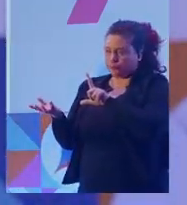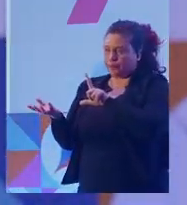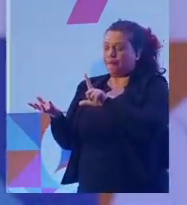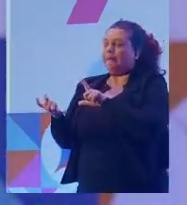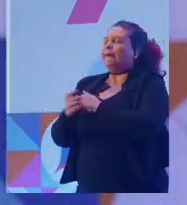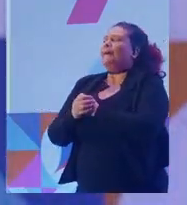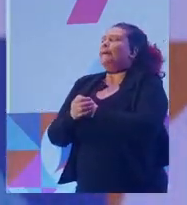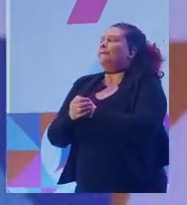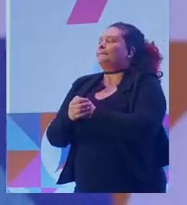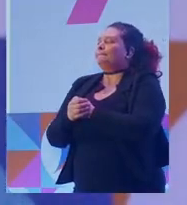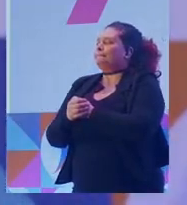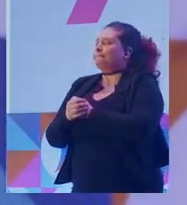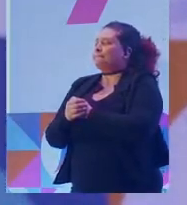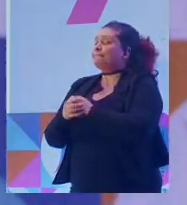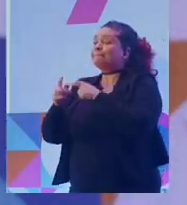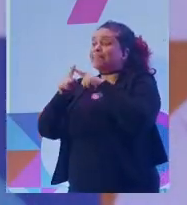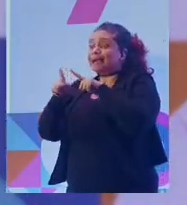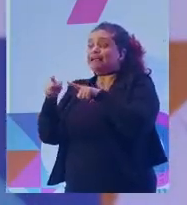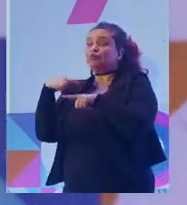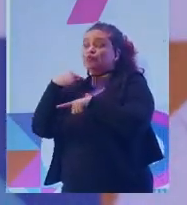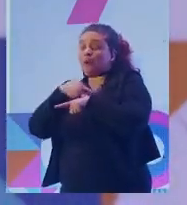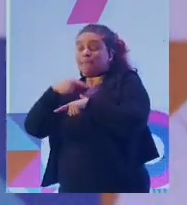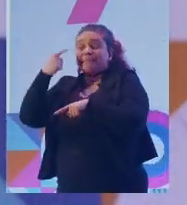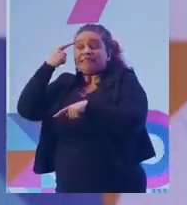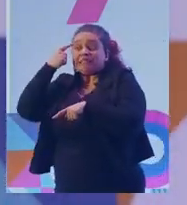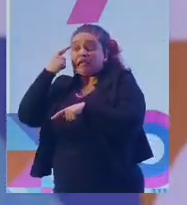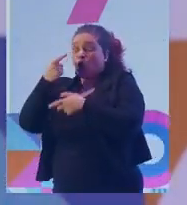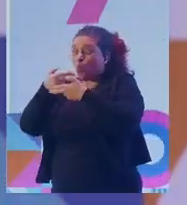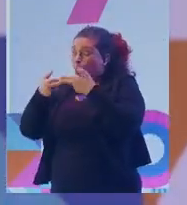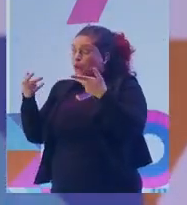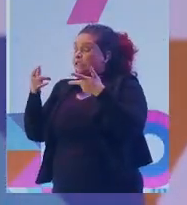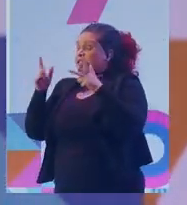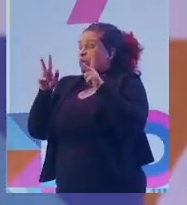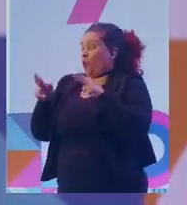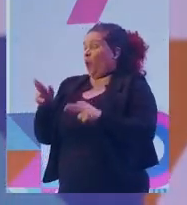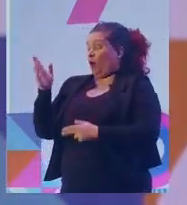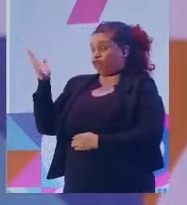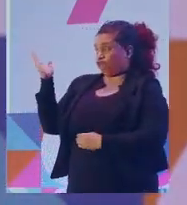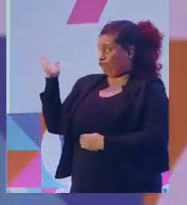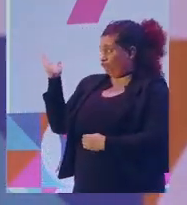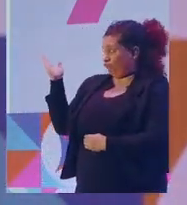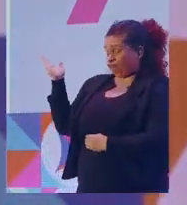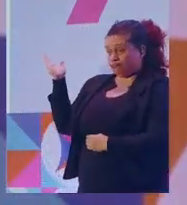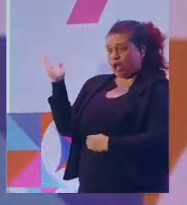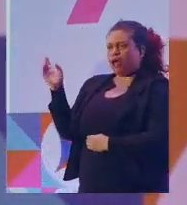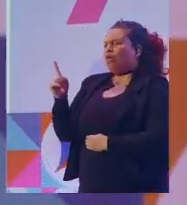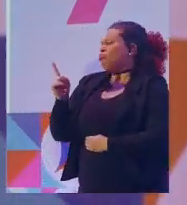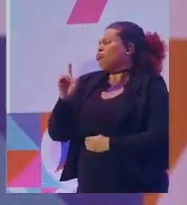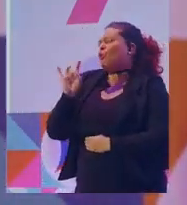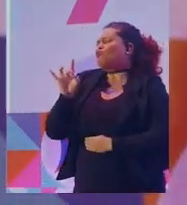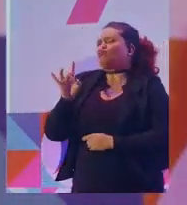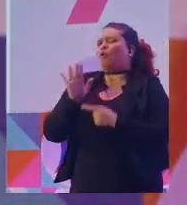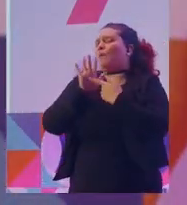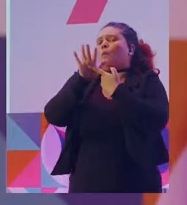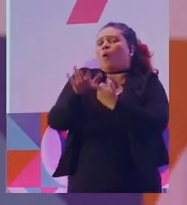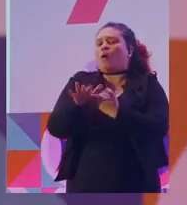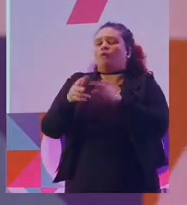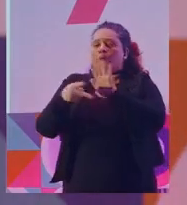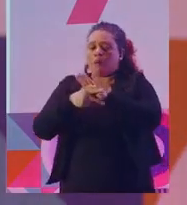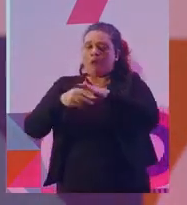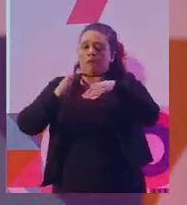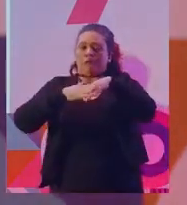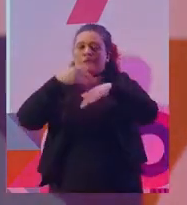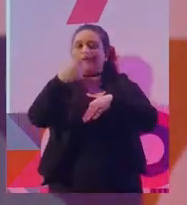mas é começar a pensar em algo como nós temos aqui à esquerda. Estamos falando não só de automatização,